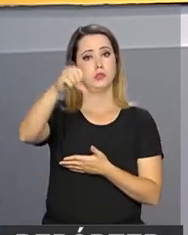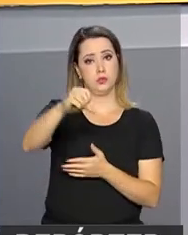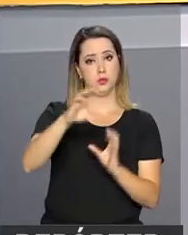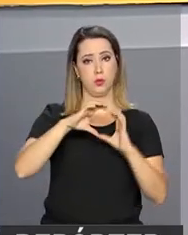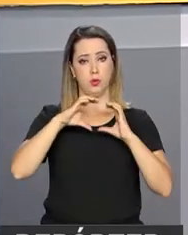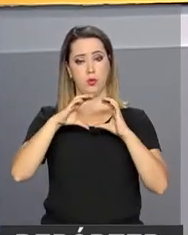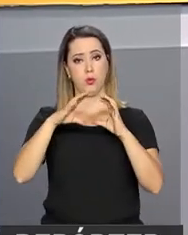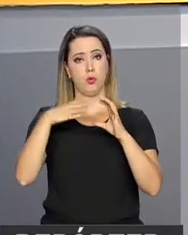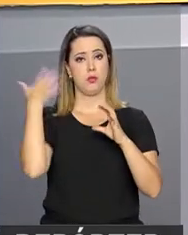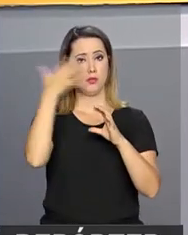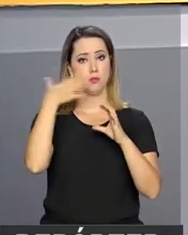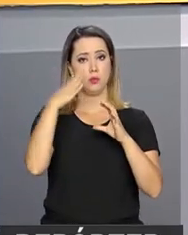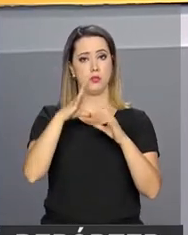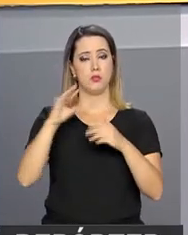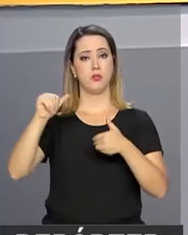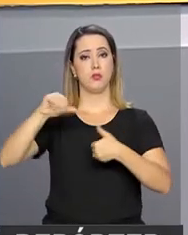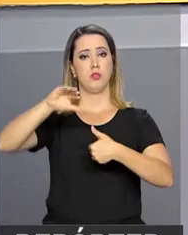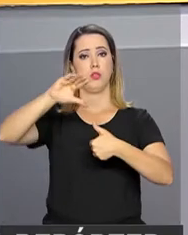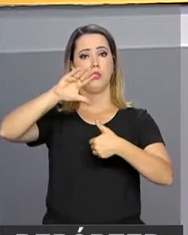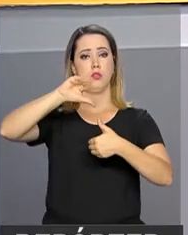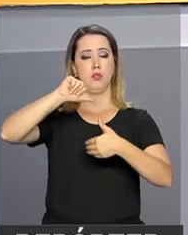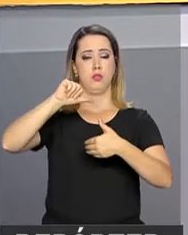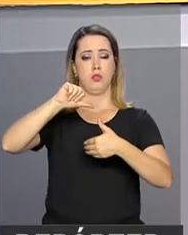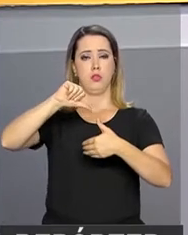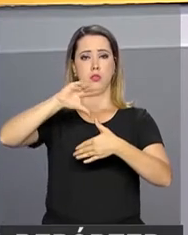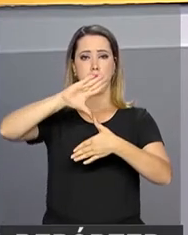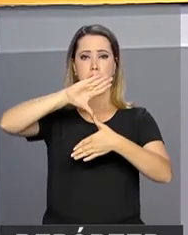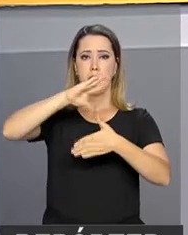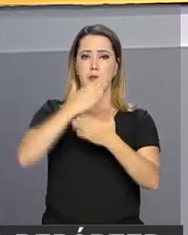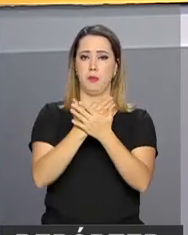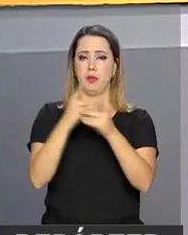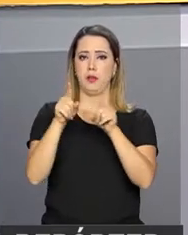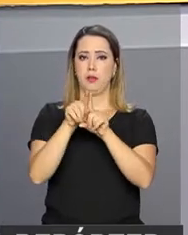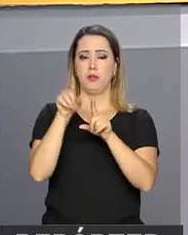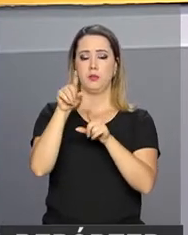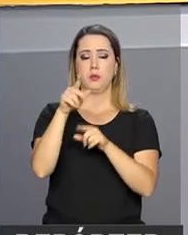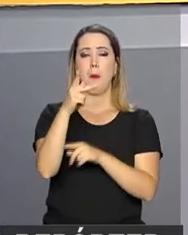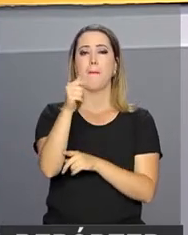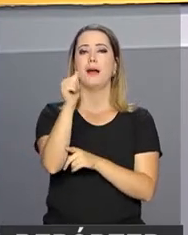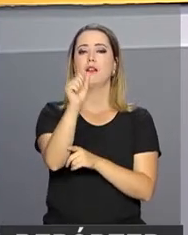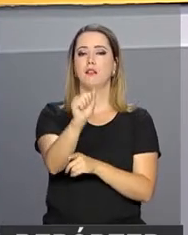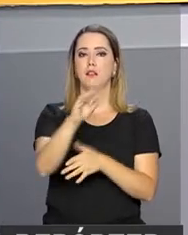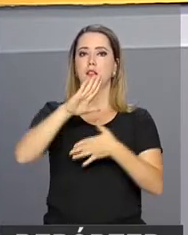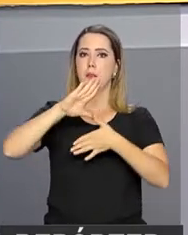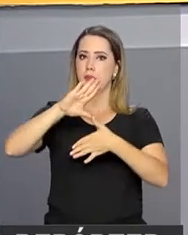29ª Conferência Sanitária Pan-Americana. Em conversa com a imprensa, o ministro